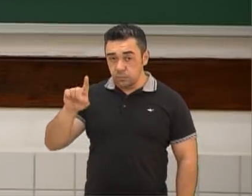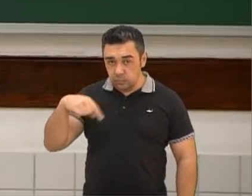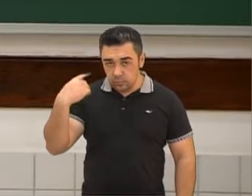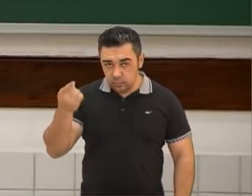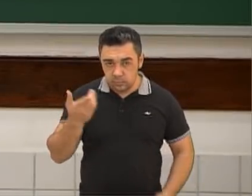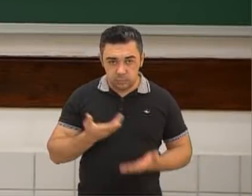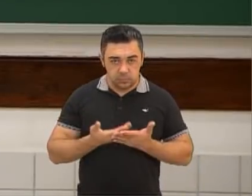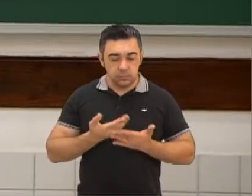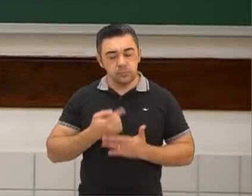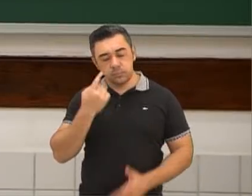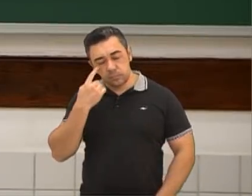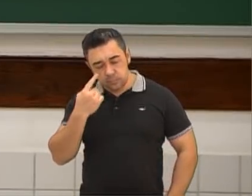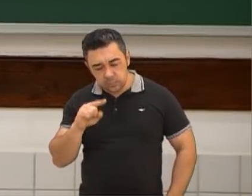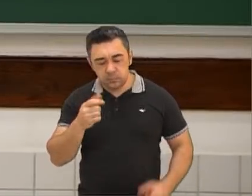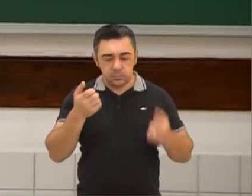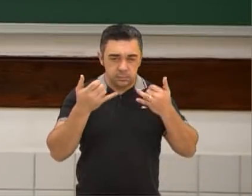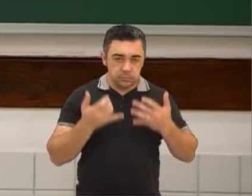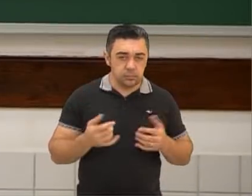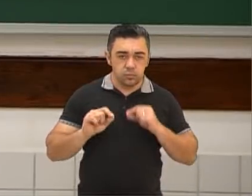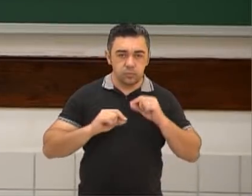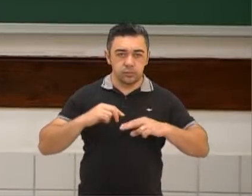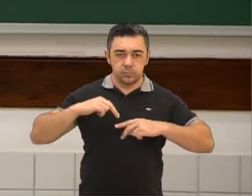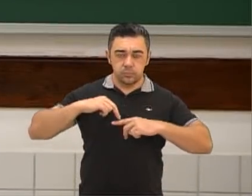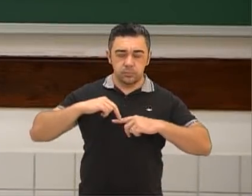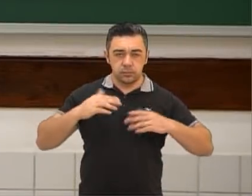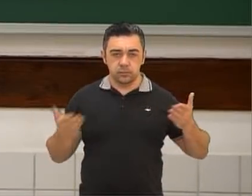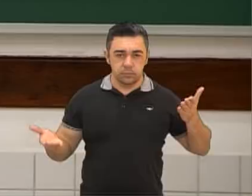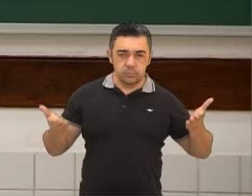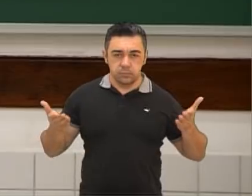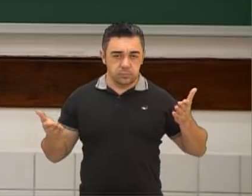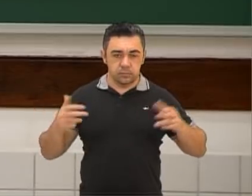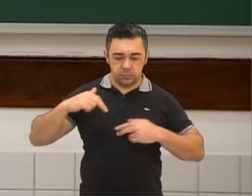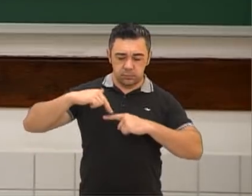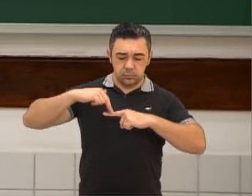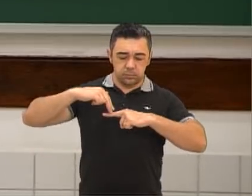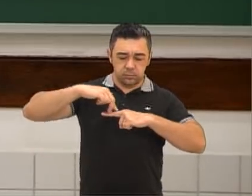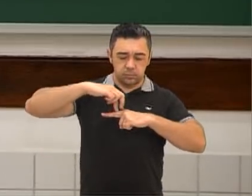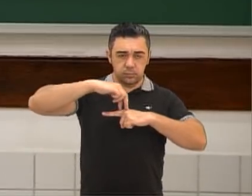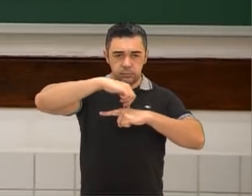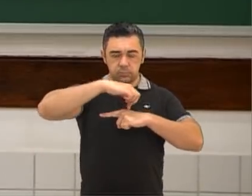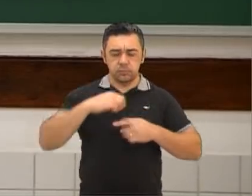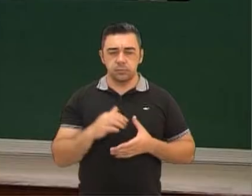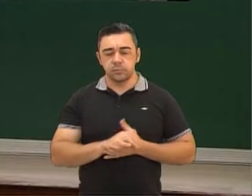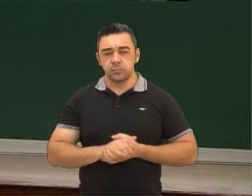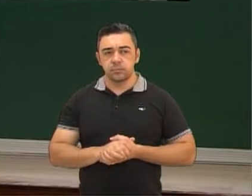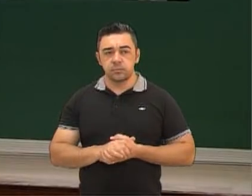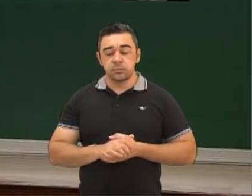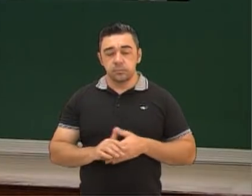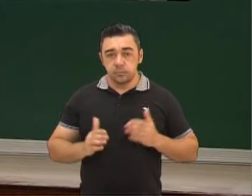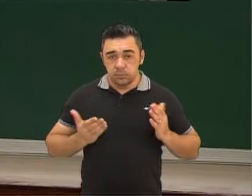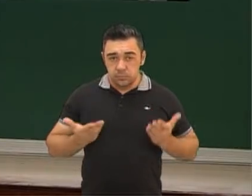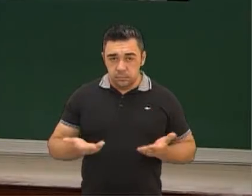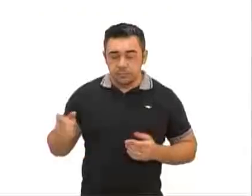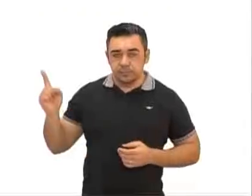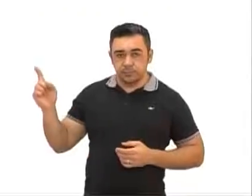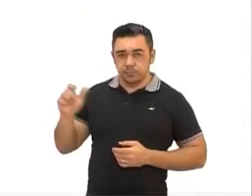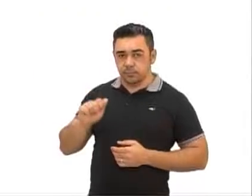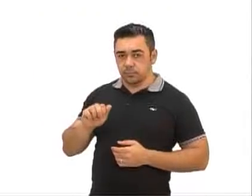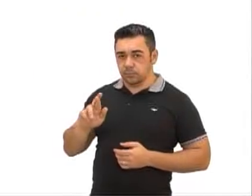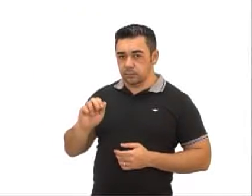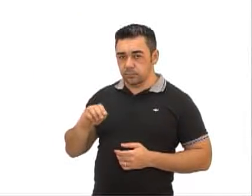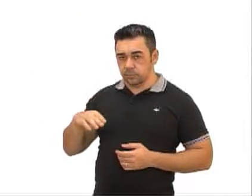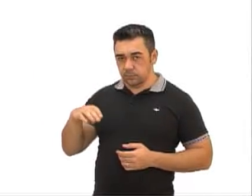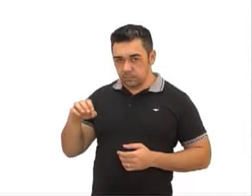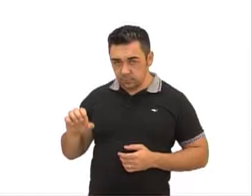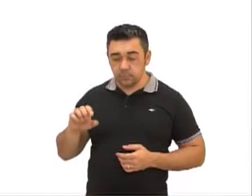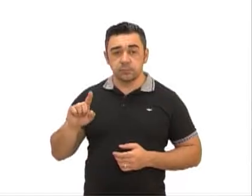próxima aula, a gente volta a falar um pouquinho da corda bamba para vocês entenderem um pouco melhor, certo? Então, o arame ou corda